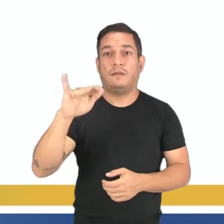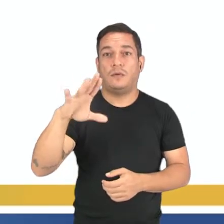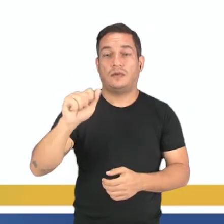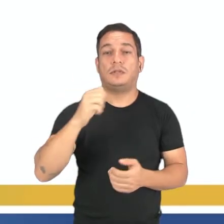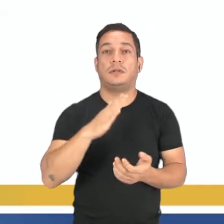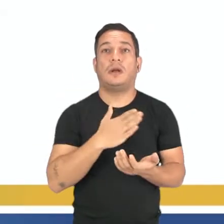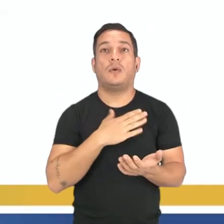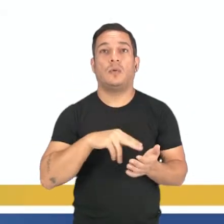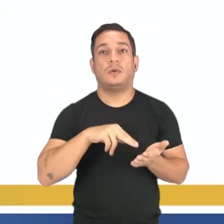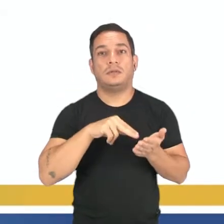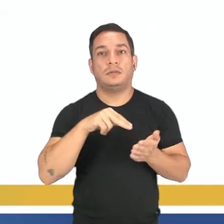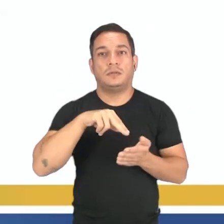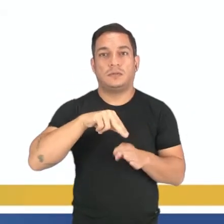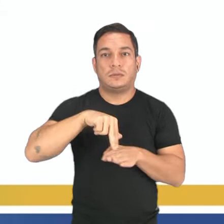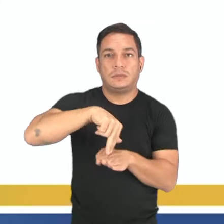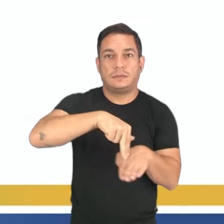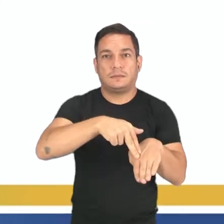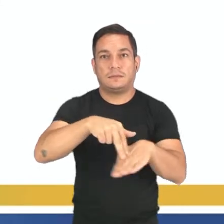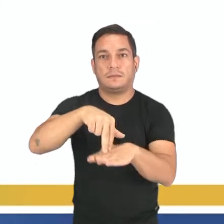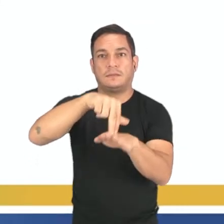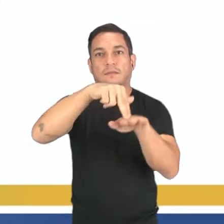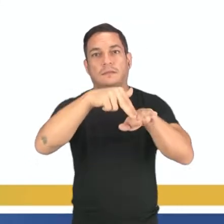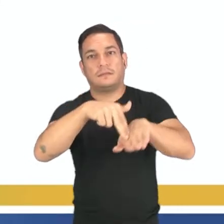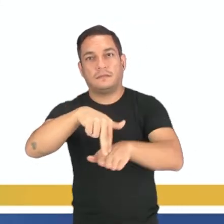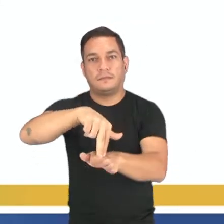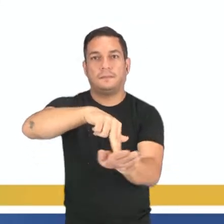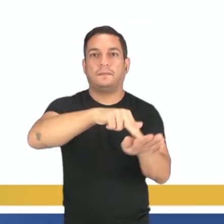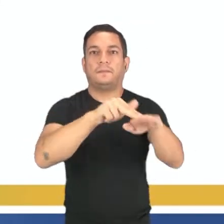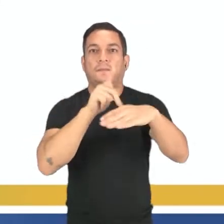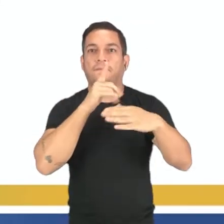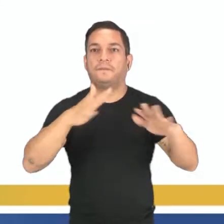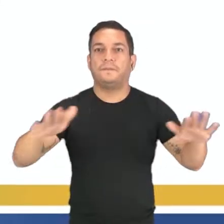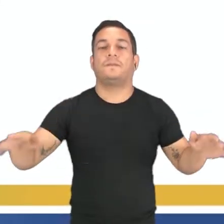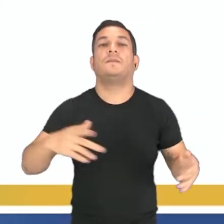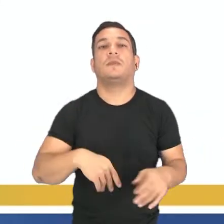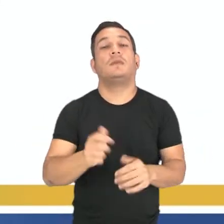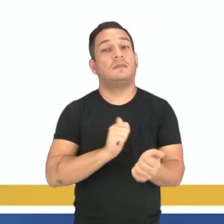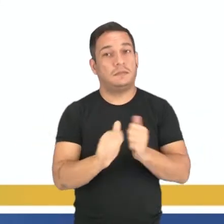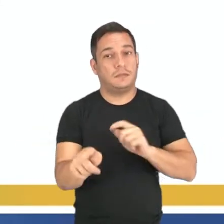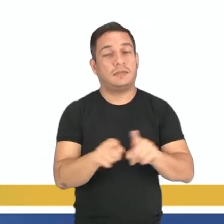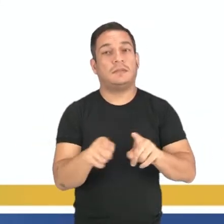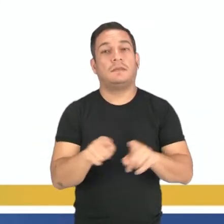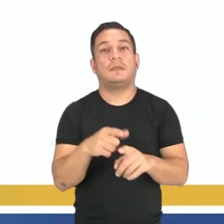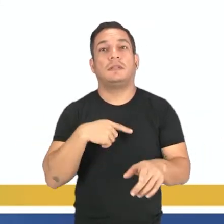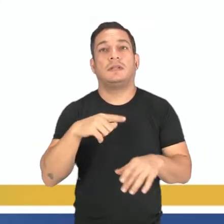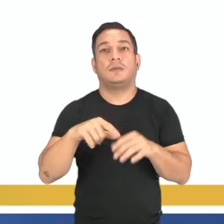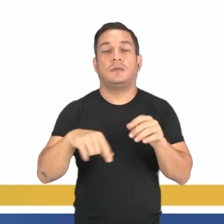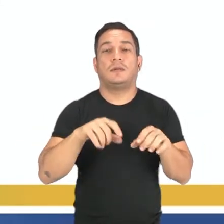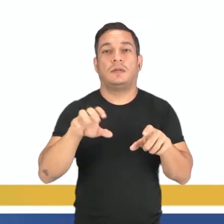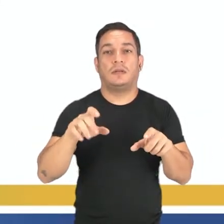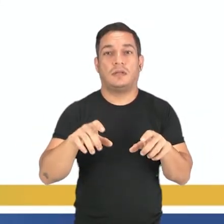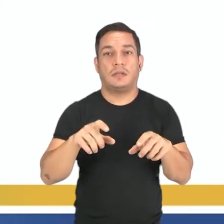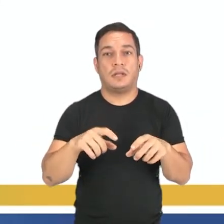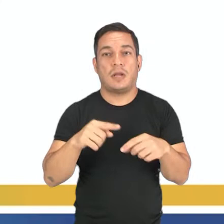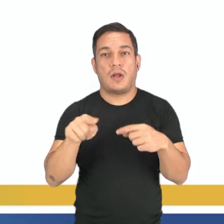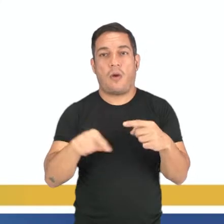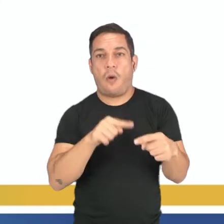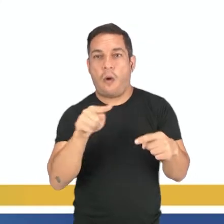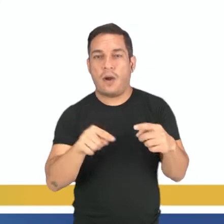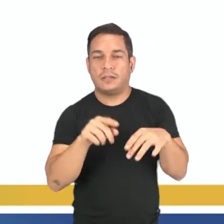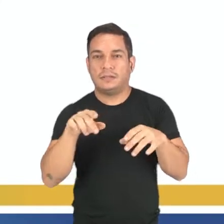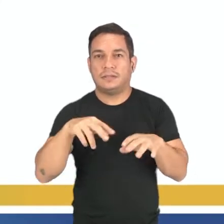surfistas tiveram a ideia de transformar o surf em um esporte urbano, instalando rodinhas nas pranchas e